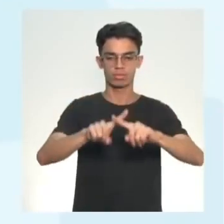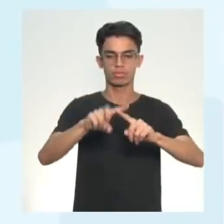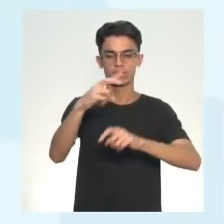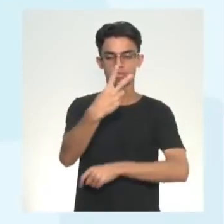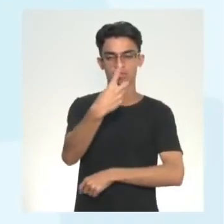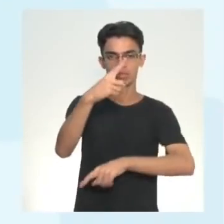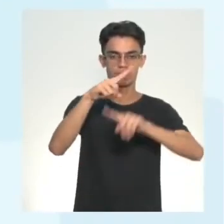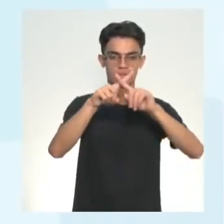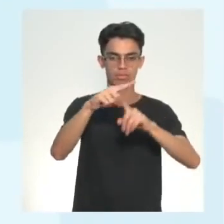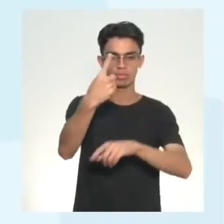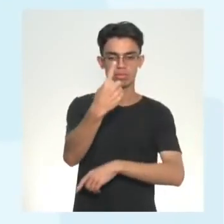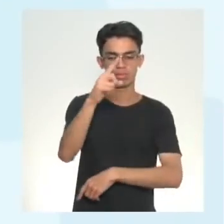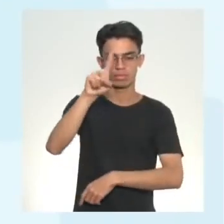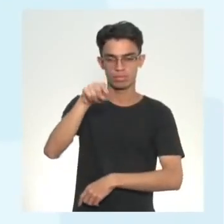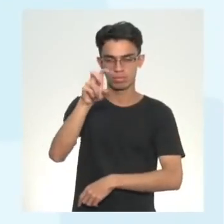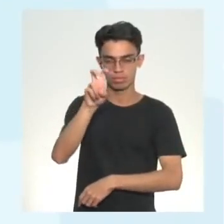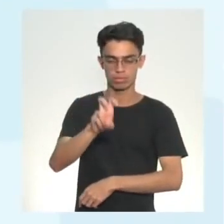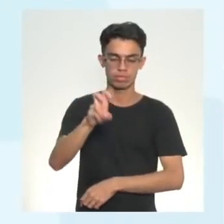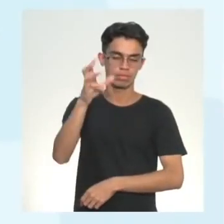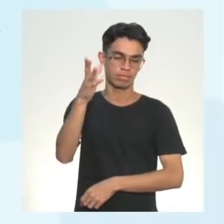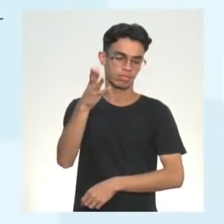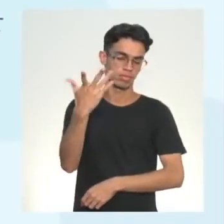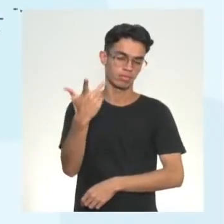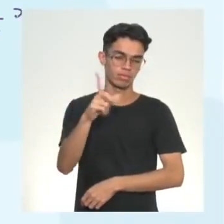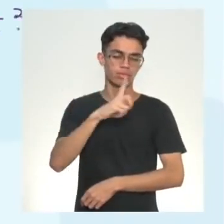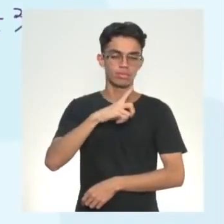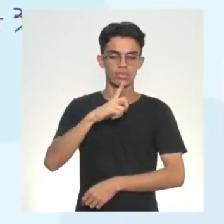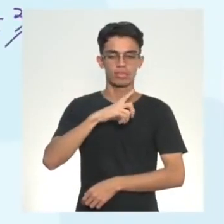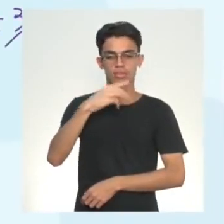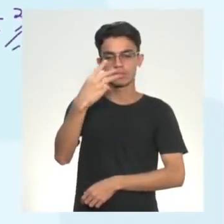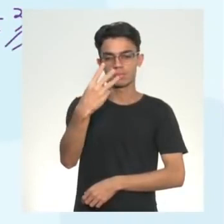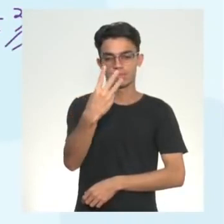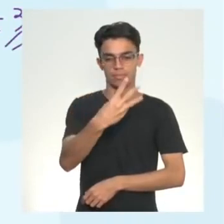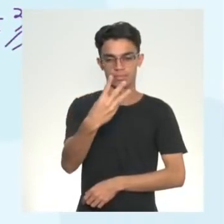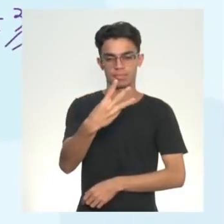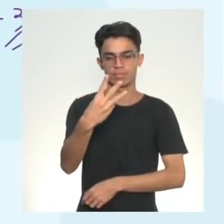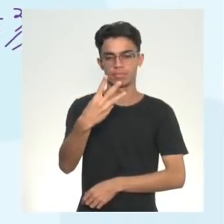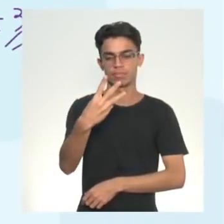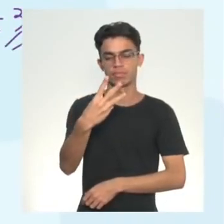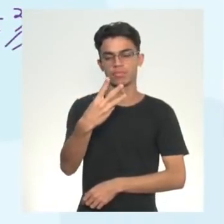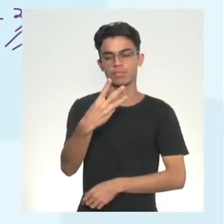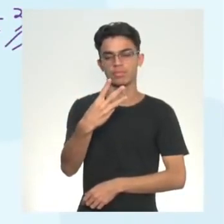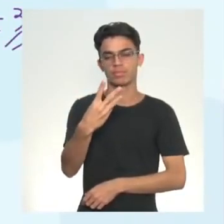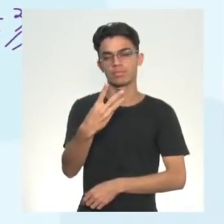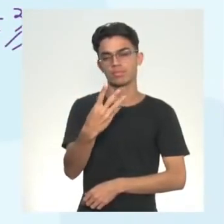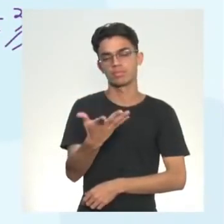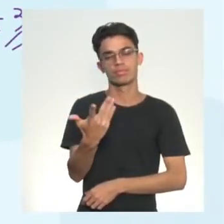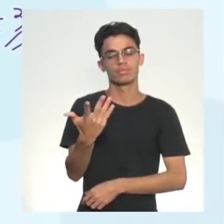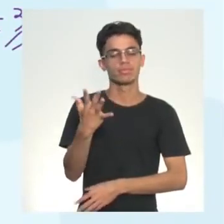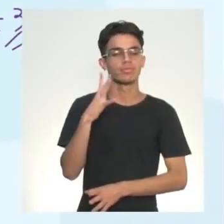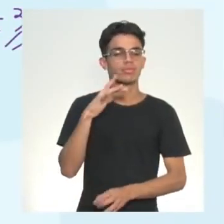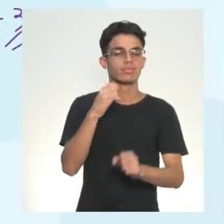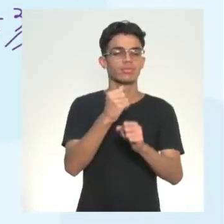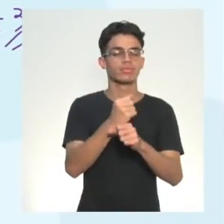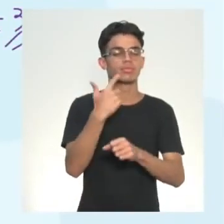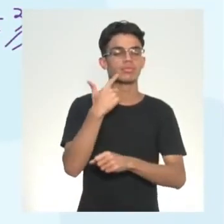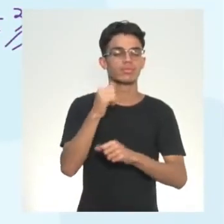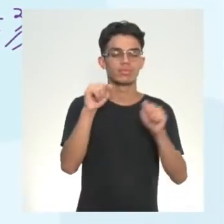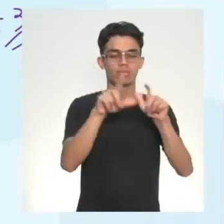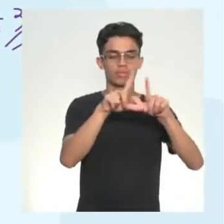2 vezes 1,5 e chegamos que vai ser 3. Então, vamos montar agora a nossa